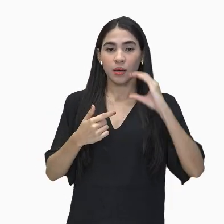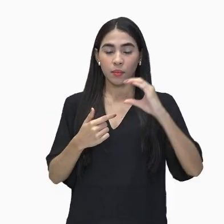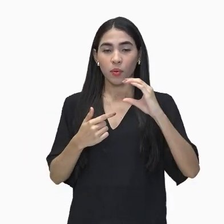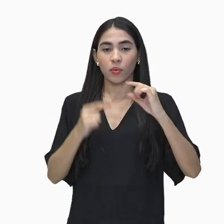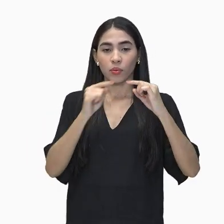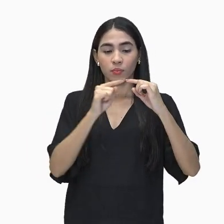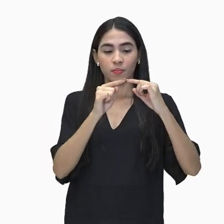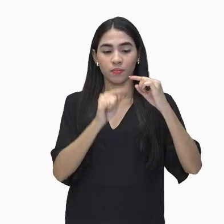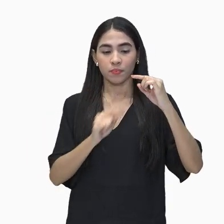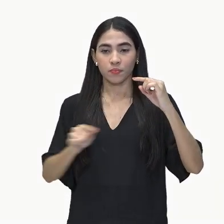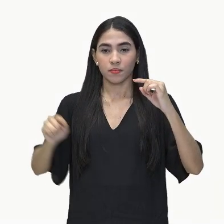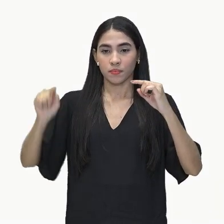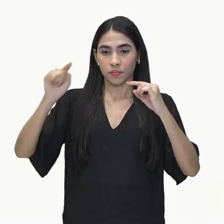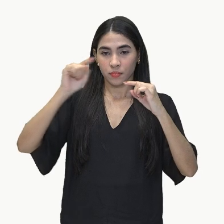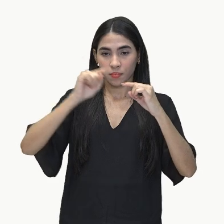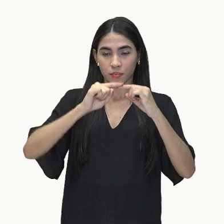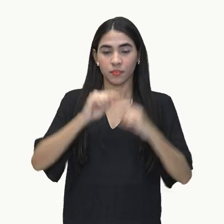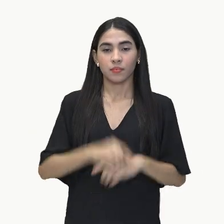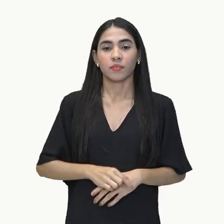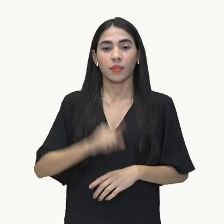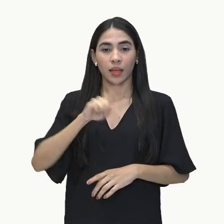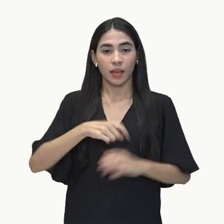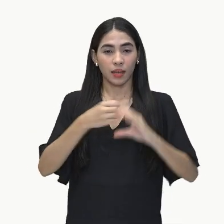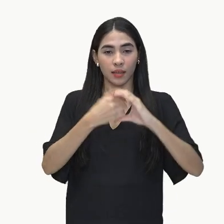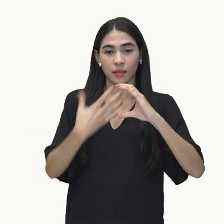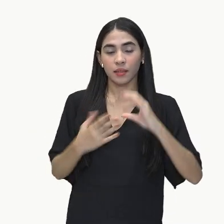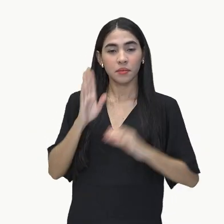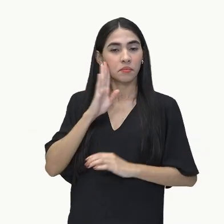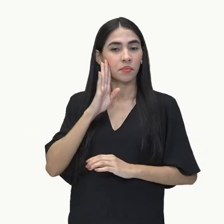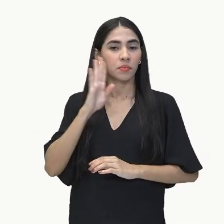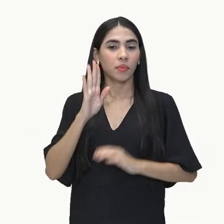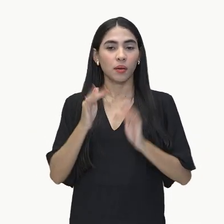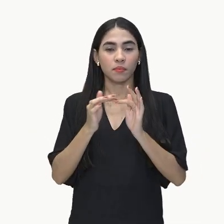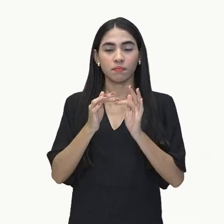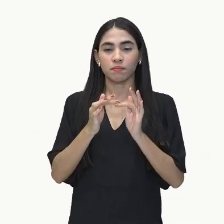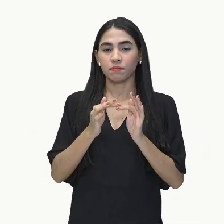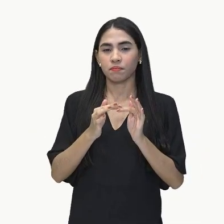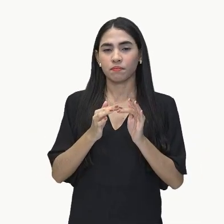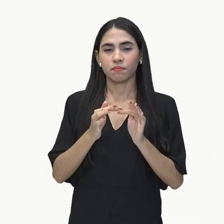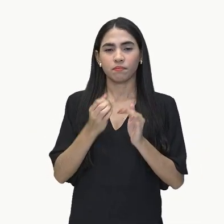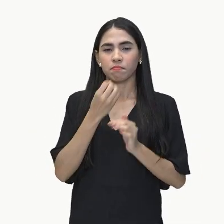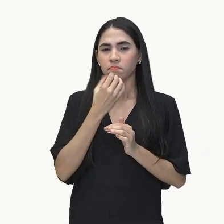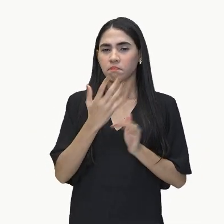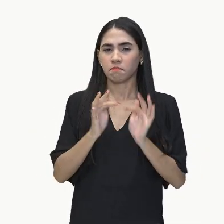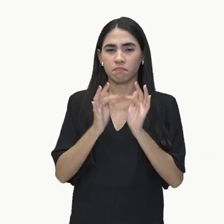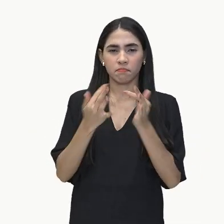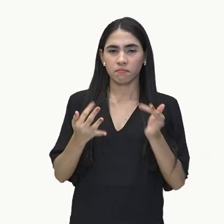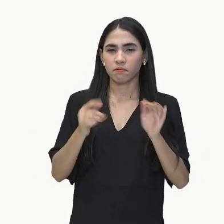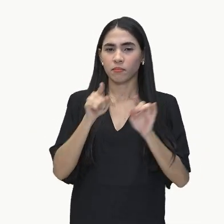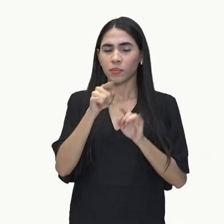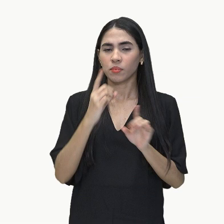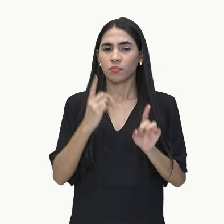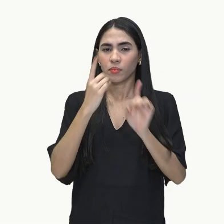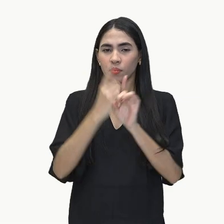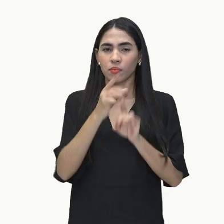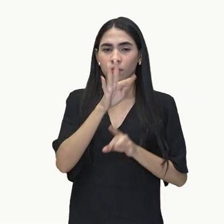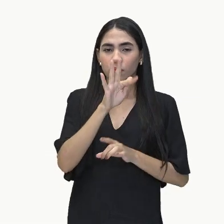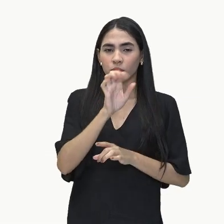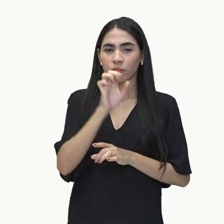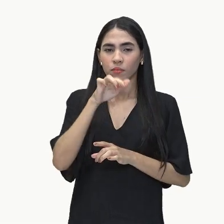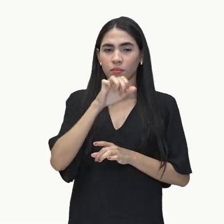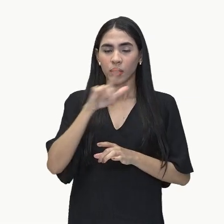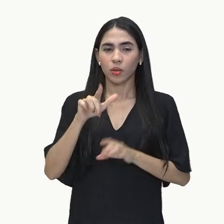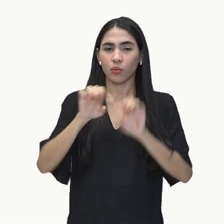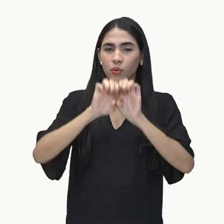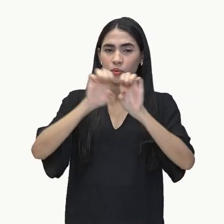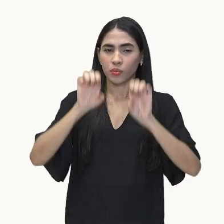fenol. Então essa é a característica bem simples de identificar um fenol. E aí a nomenclatura sempre